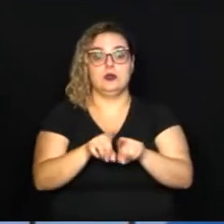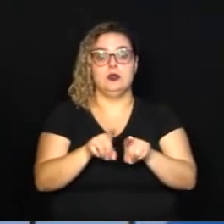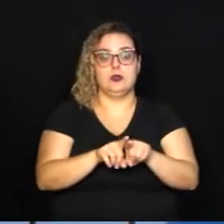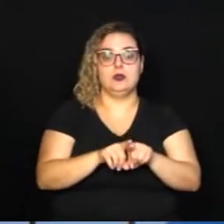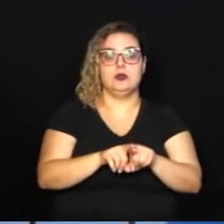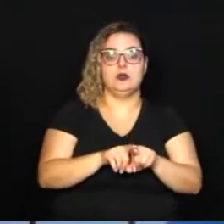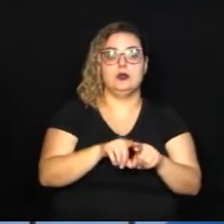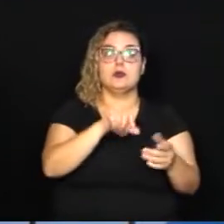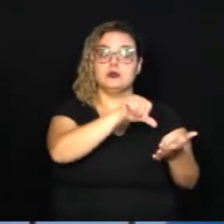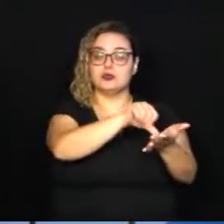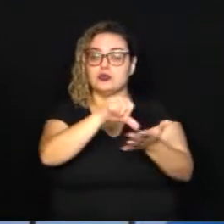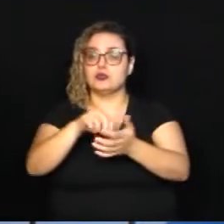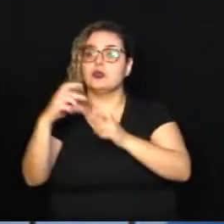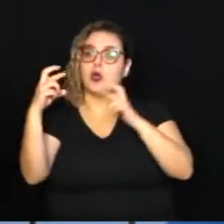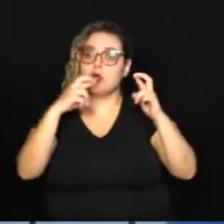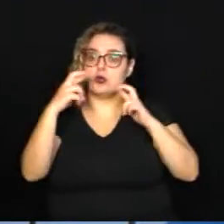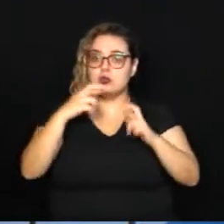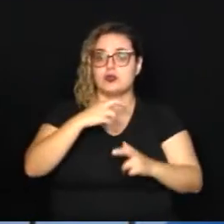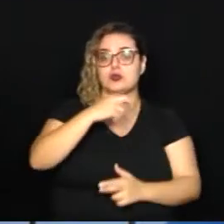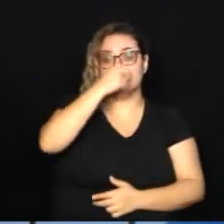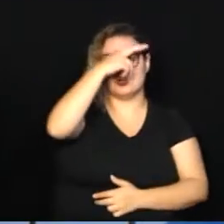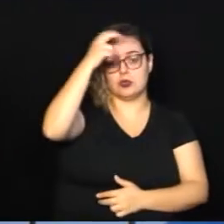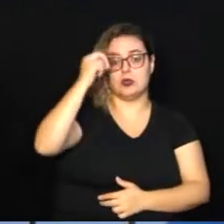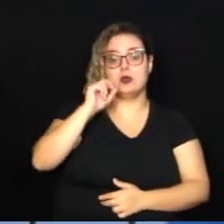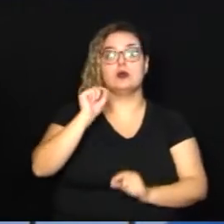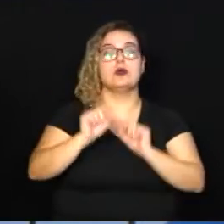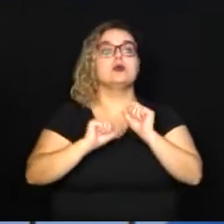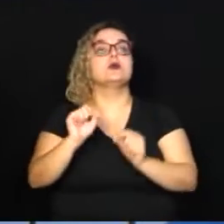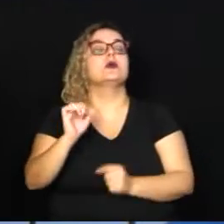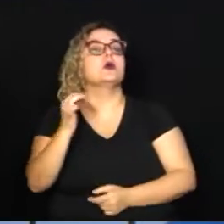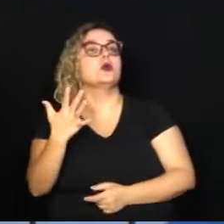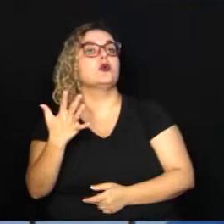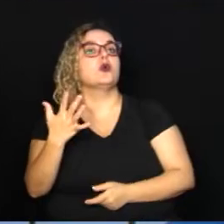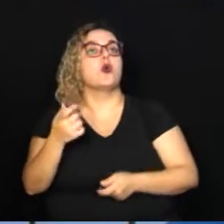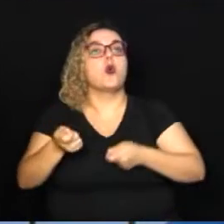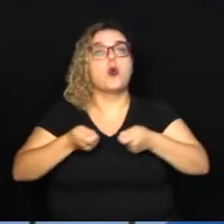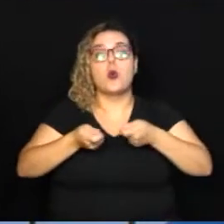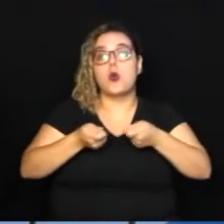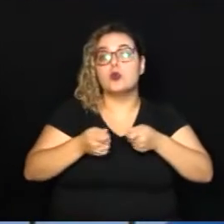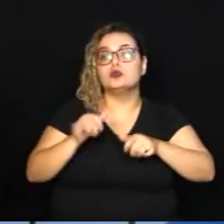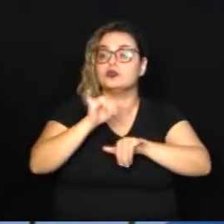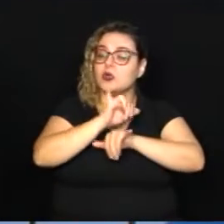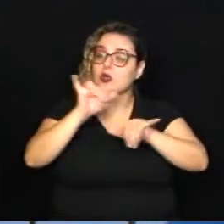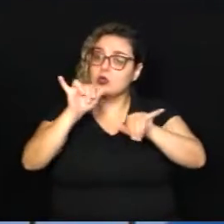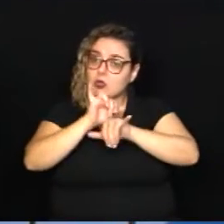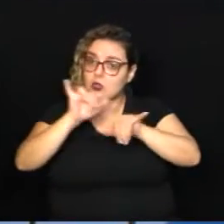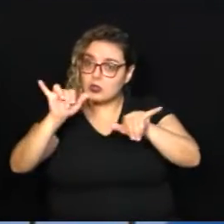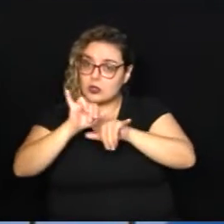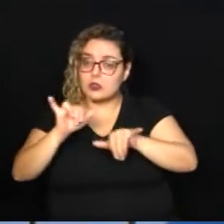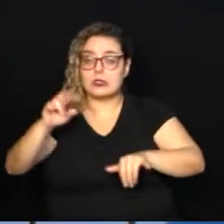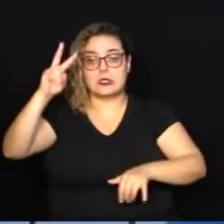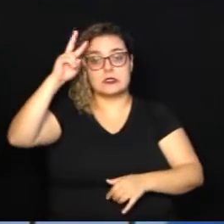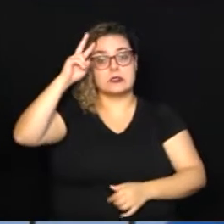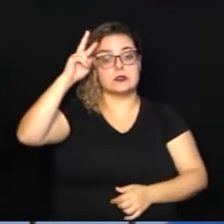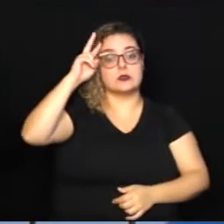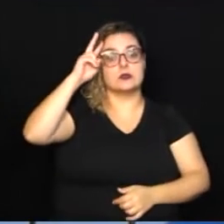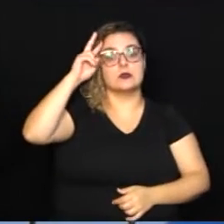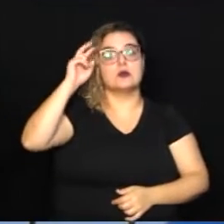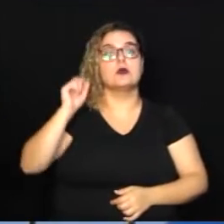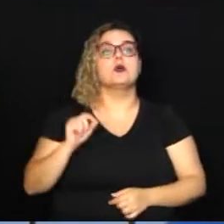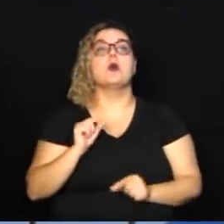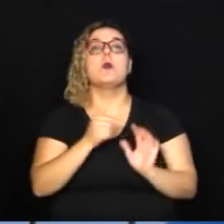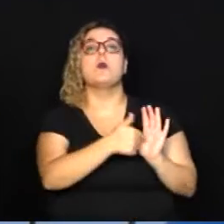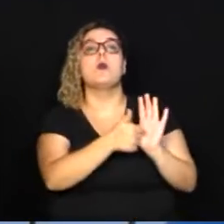órgãos de fiscalização da Prefeitura. E olha só, o balanço que foi divulgado nesta segunda-feira aponta